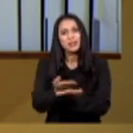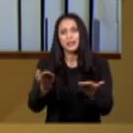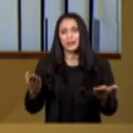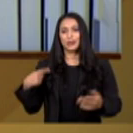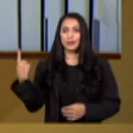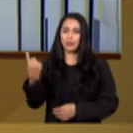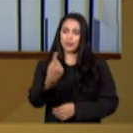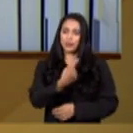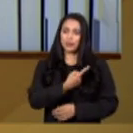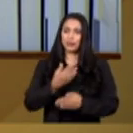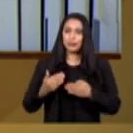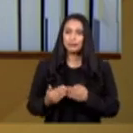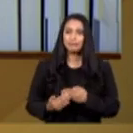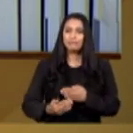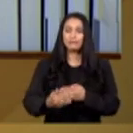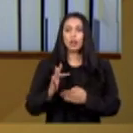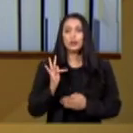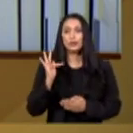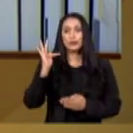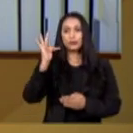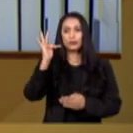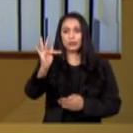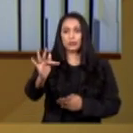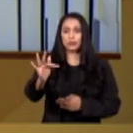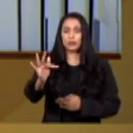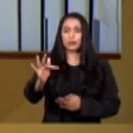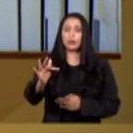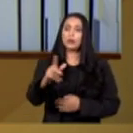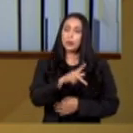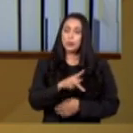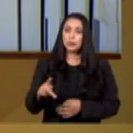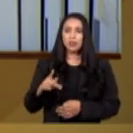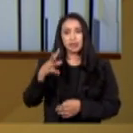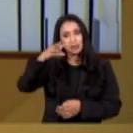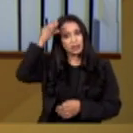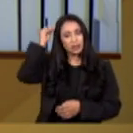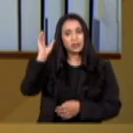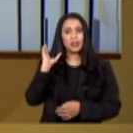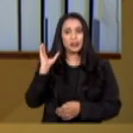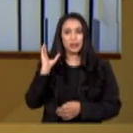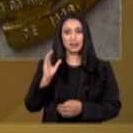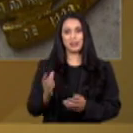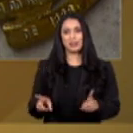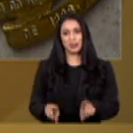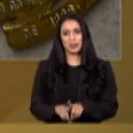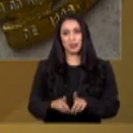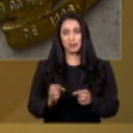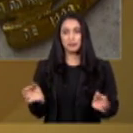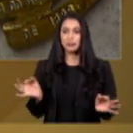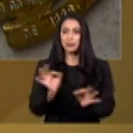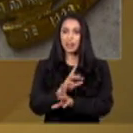nós na gestão futura lindôra de vá silêncio da administração obrigado oi tá encerradas